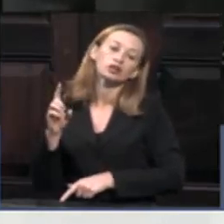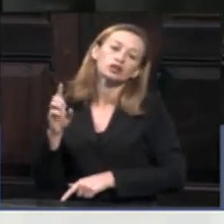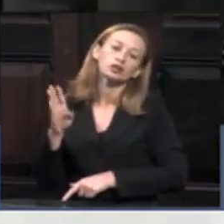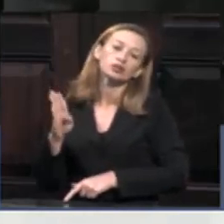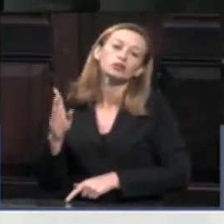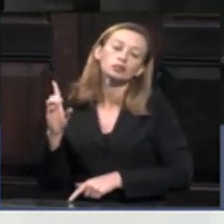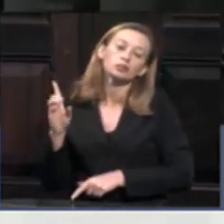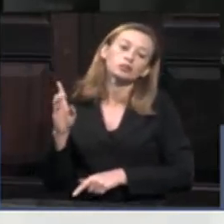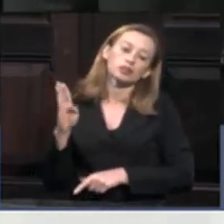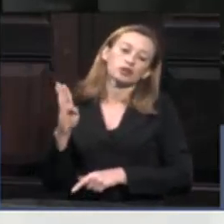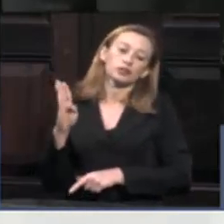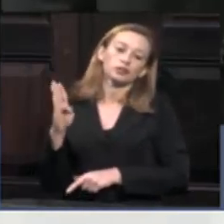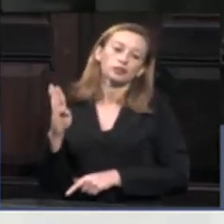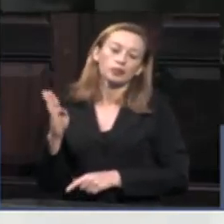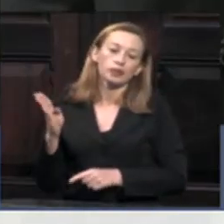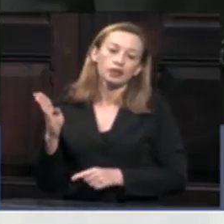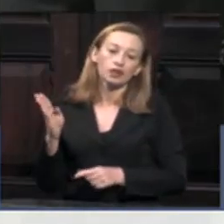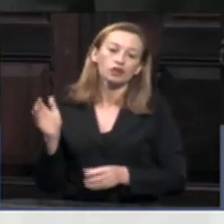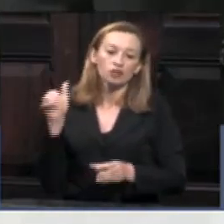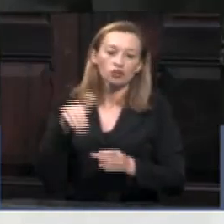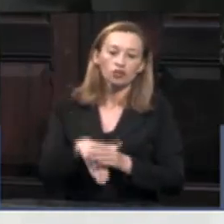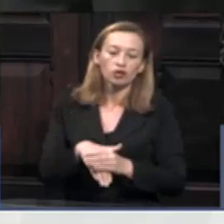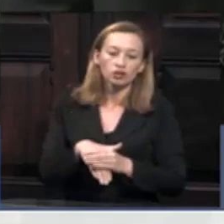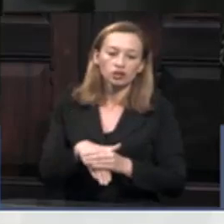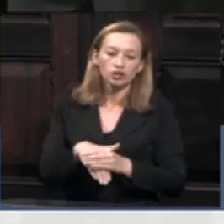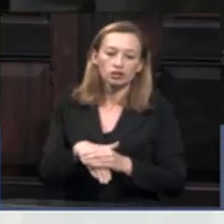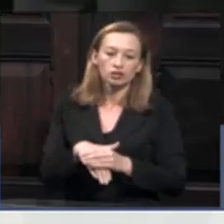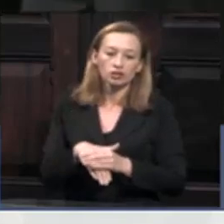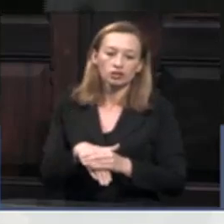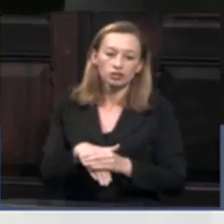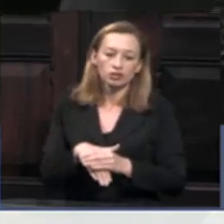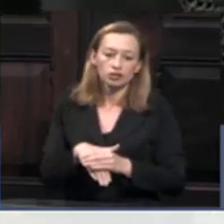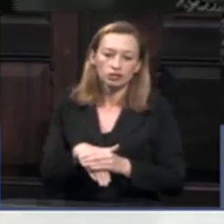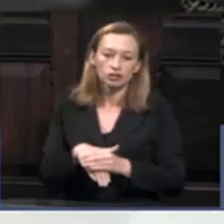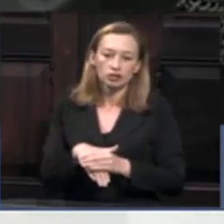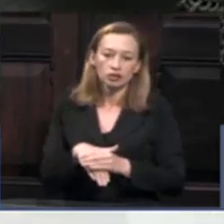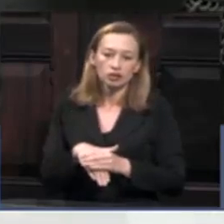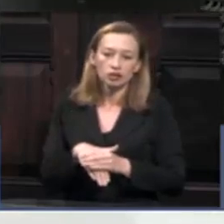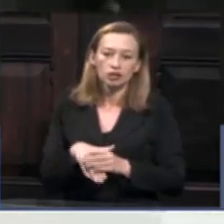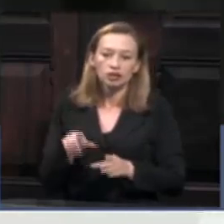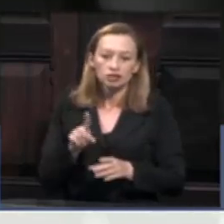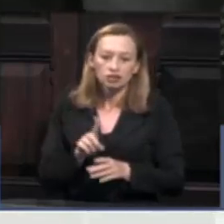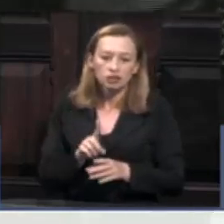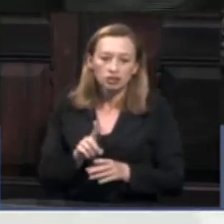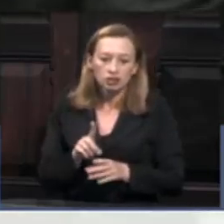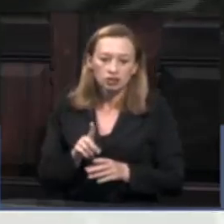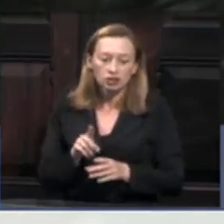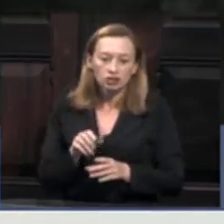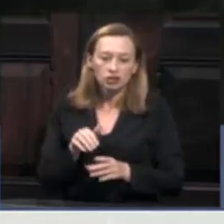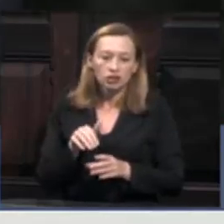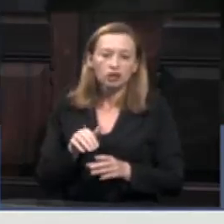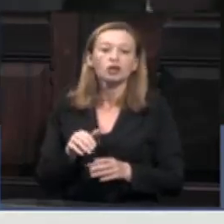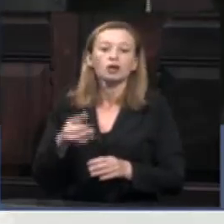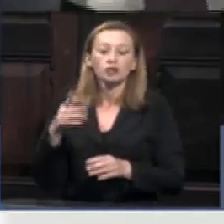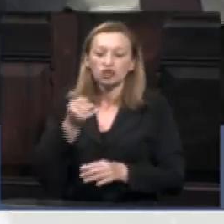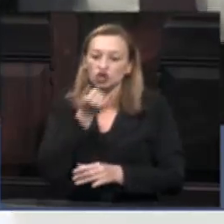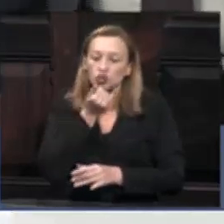vota pela abstenção. Desculpe, o